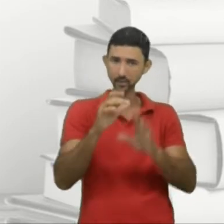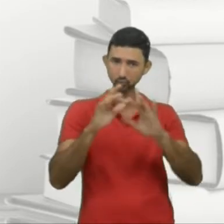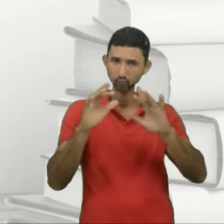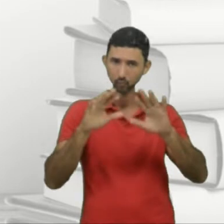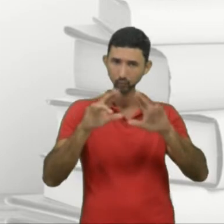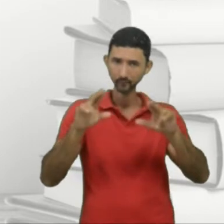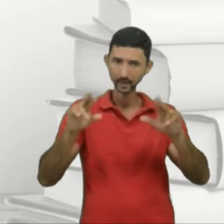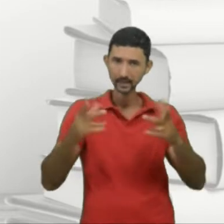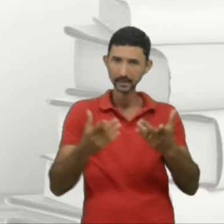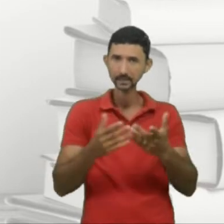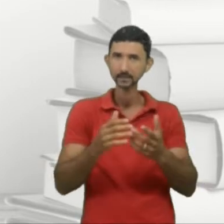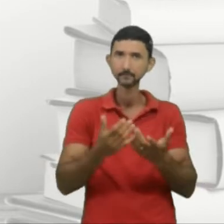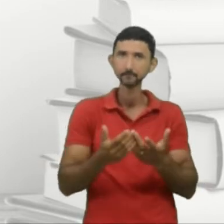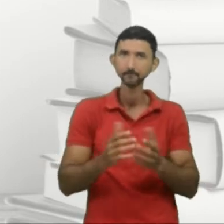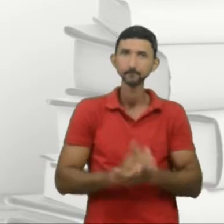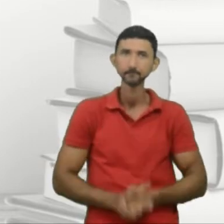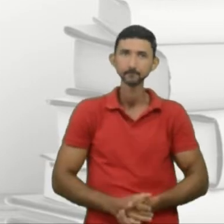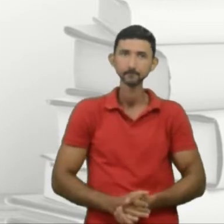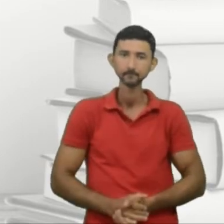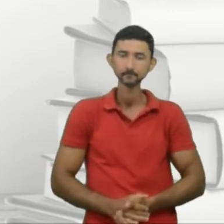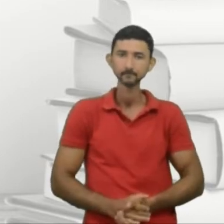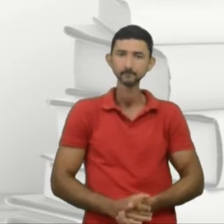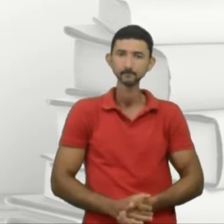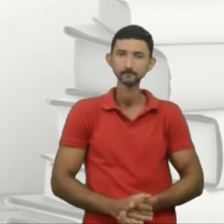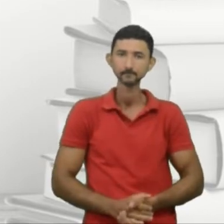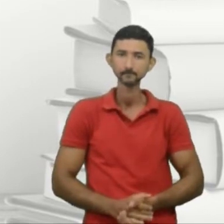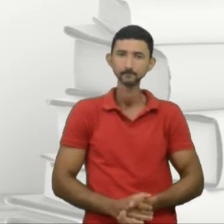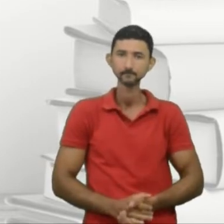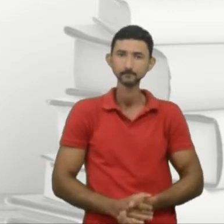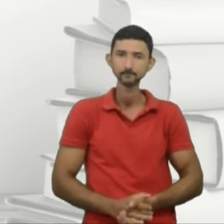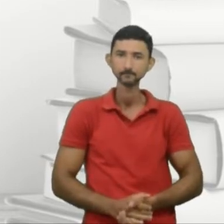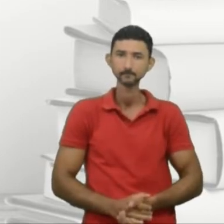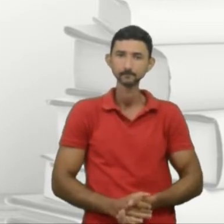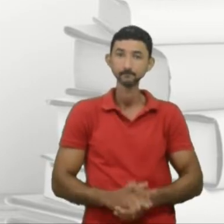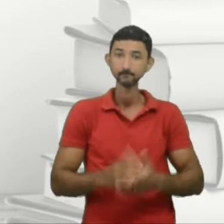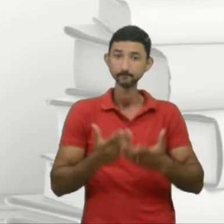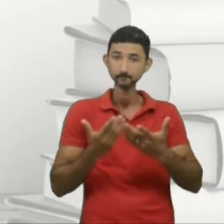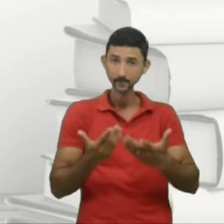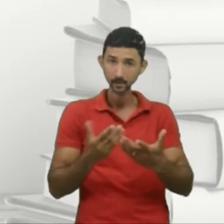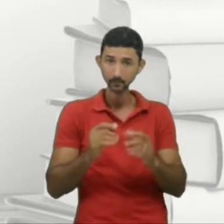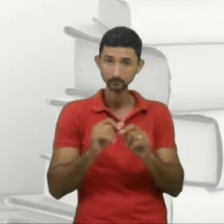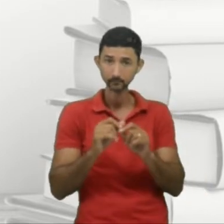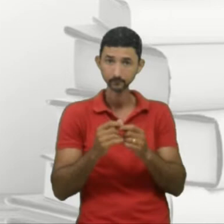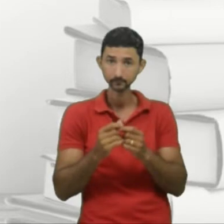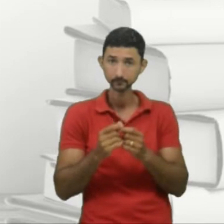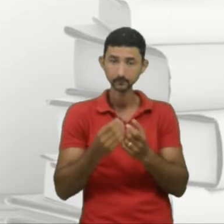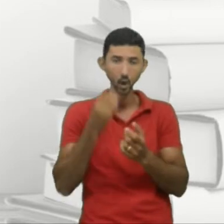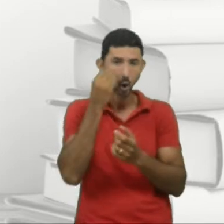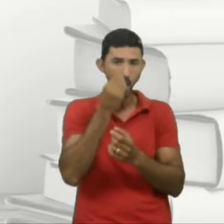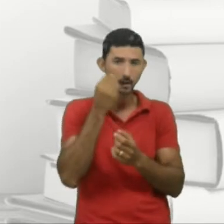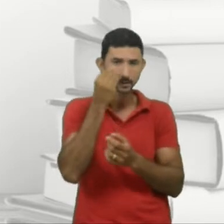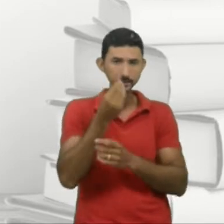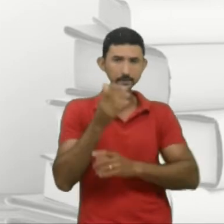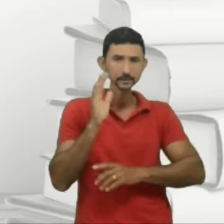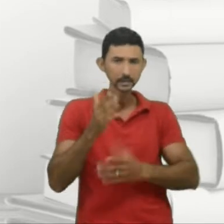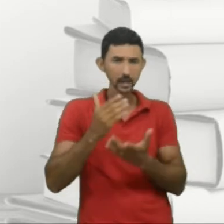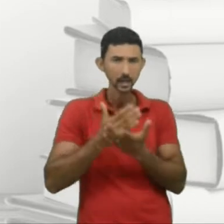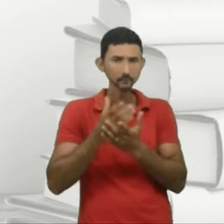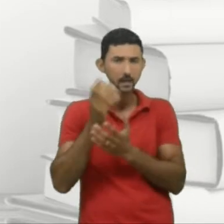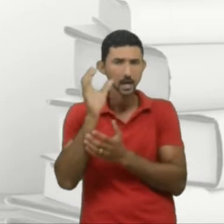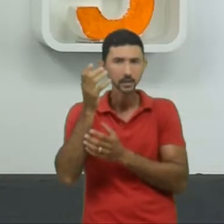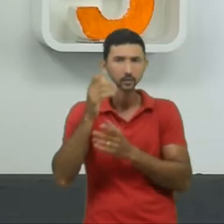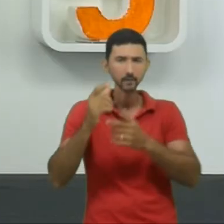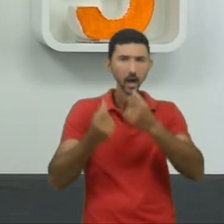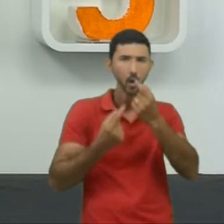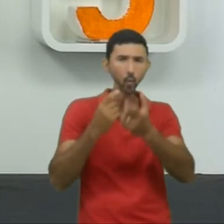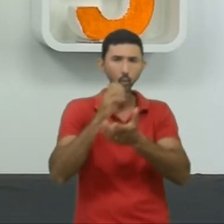caso. Combinações aqui a grosso modo, né? Então, de posse dessa análise, a gente já pode resolver mais